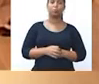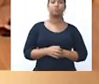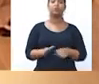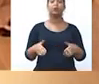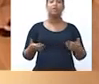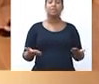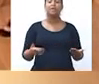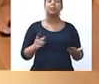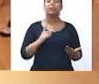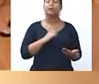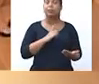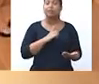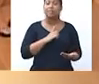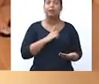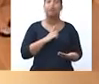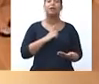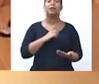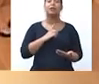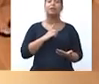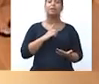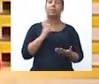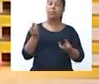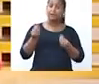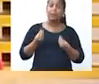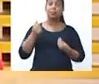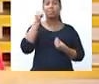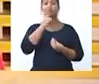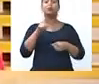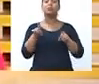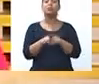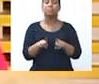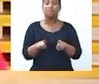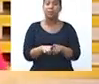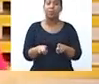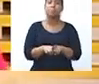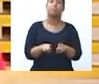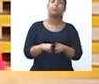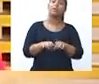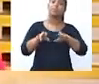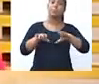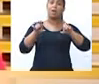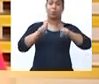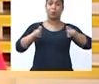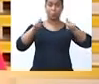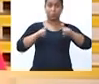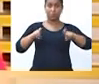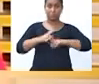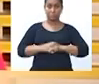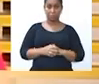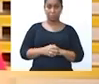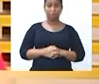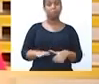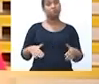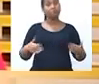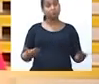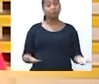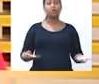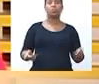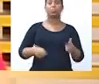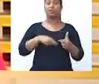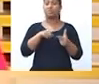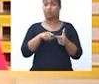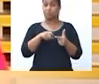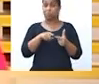Que tenta trazer as meninas também para a computação. E já, eu acho que já tem, já é a